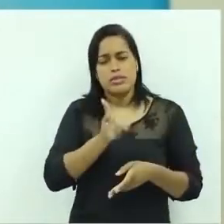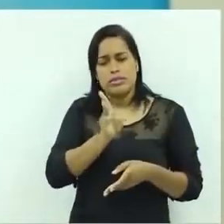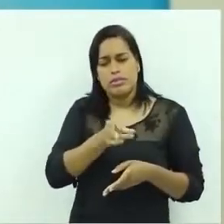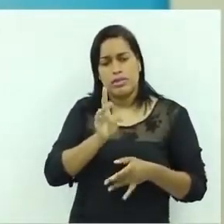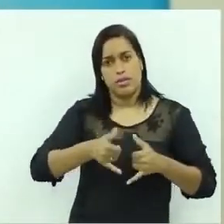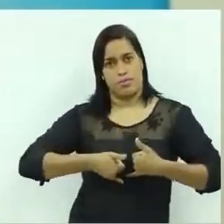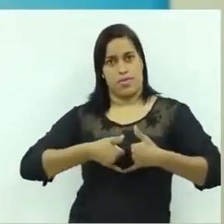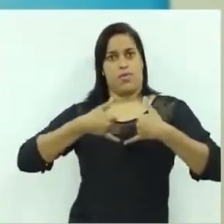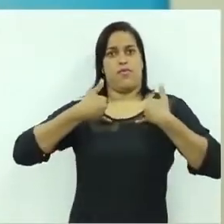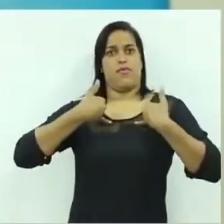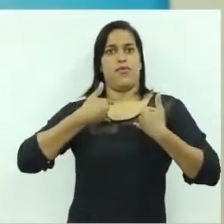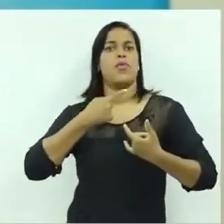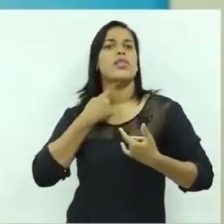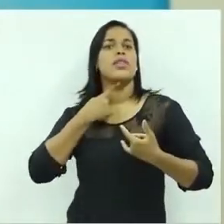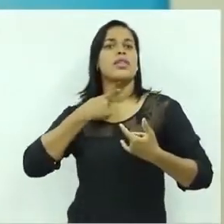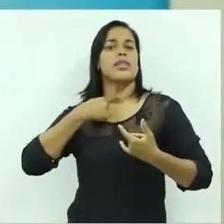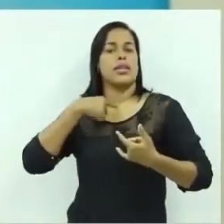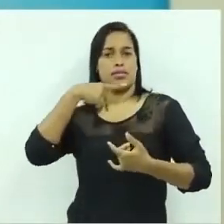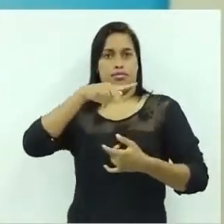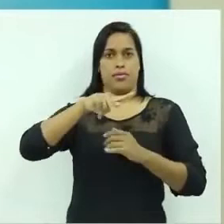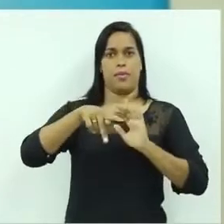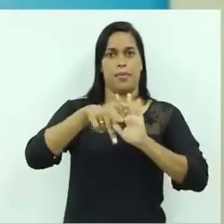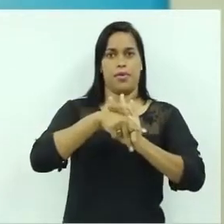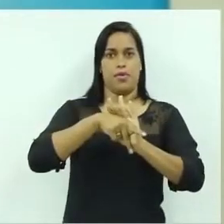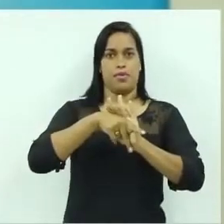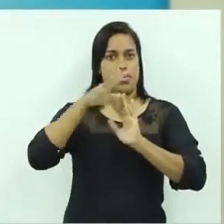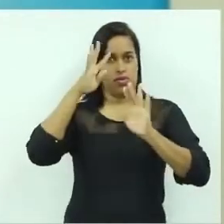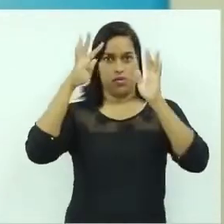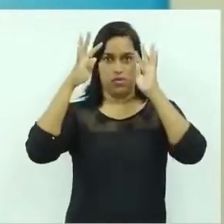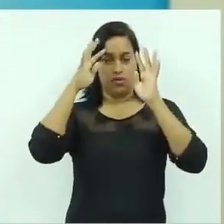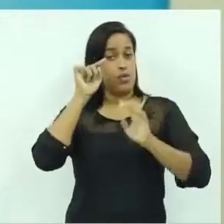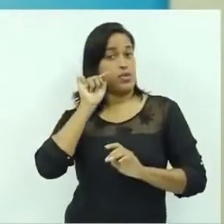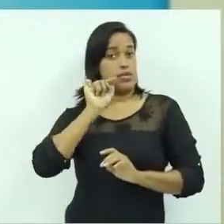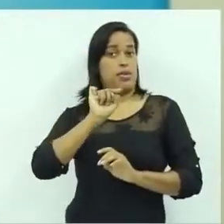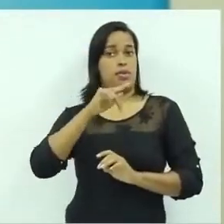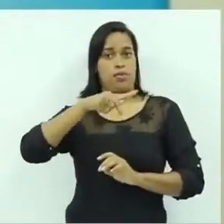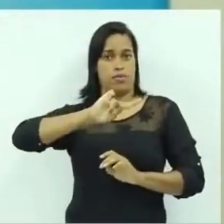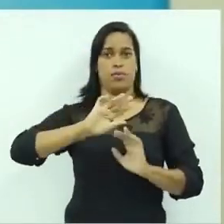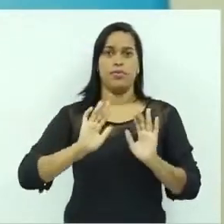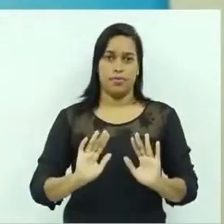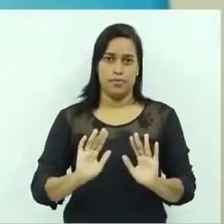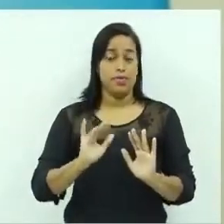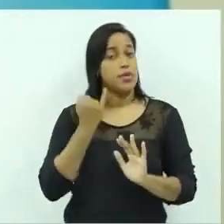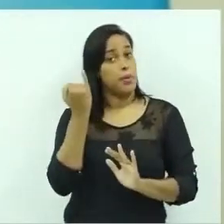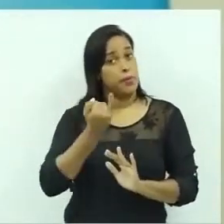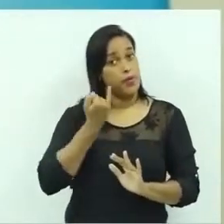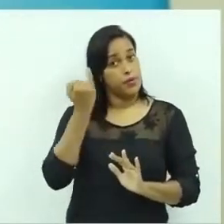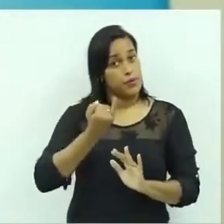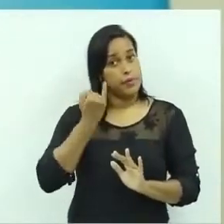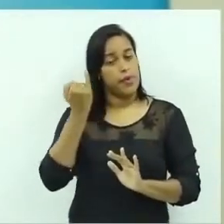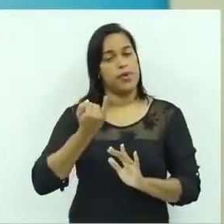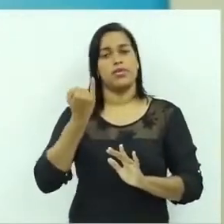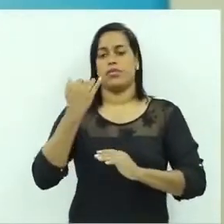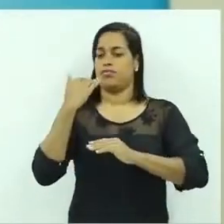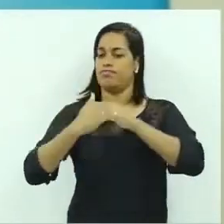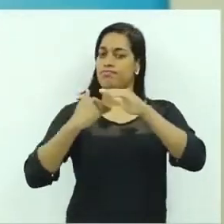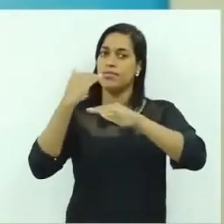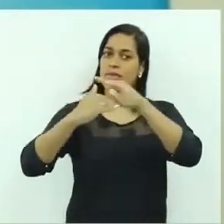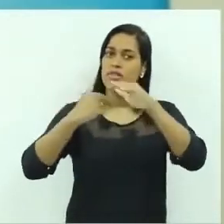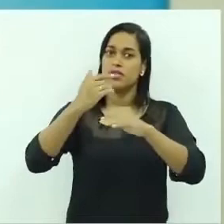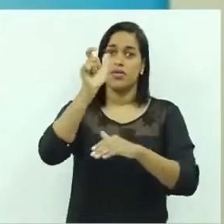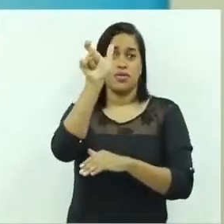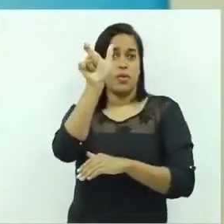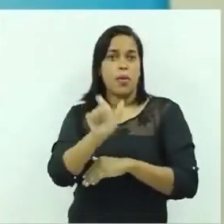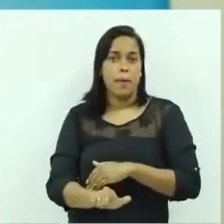ousadia e que ninguém tire e tome os seus sonhos. Isso é fundamental. A gente, para desenvolver principalmente